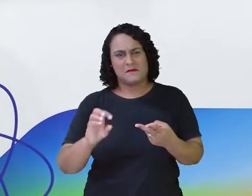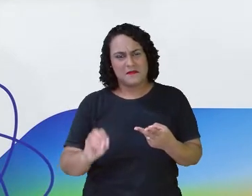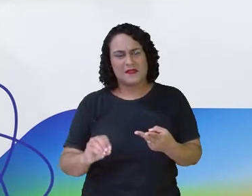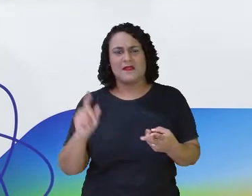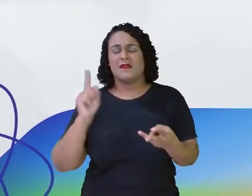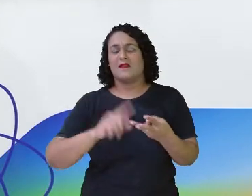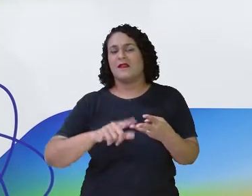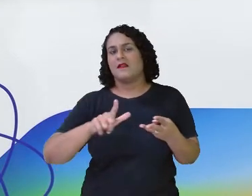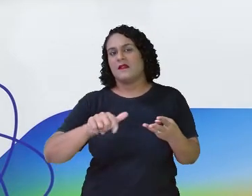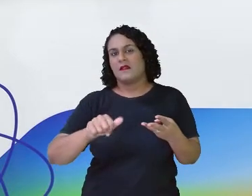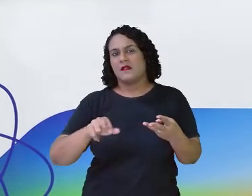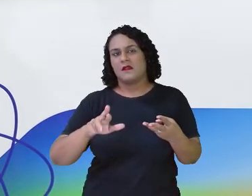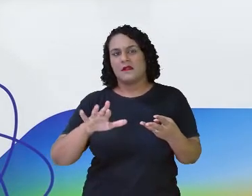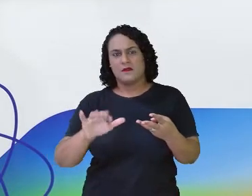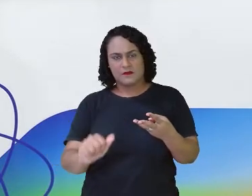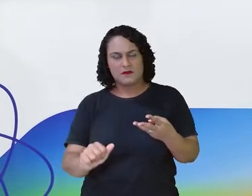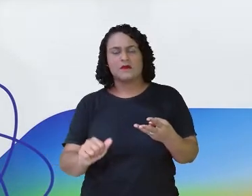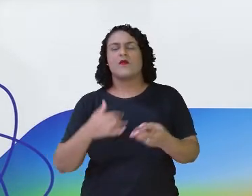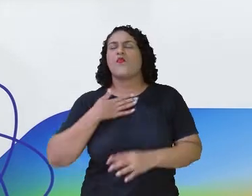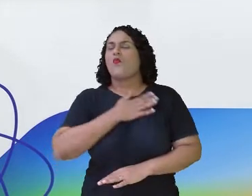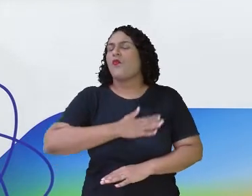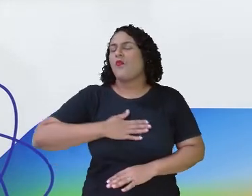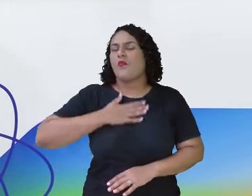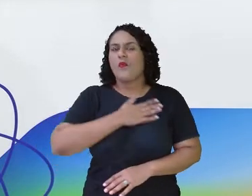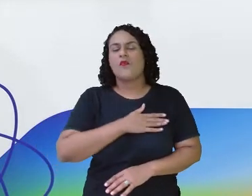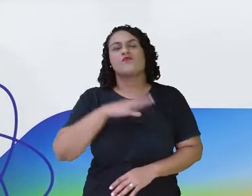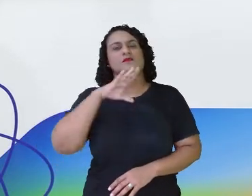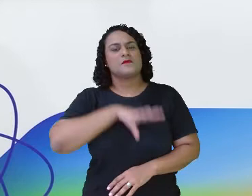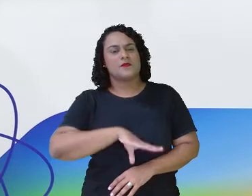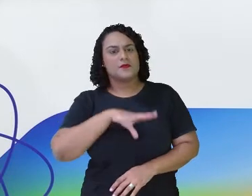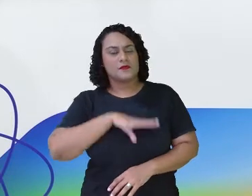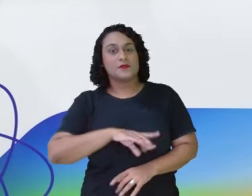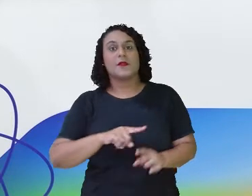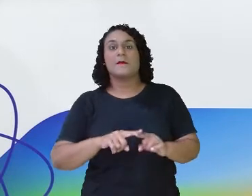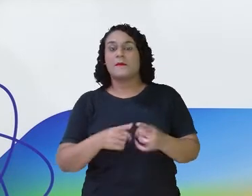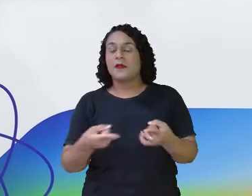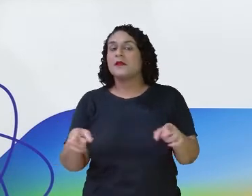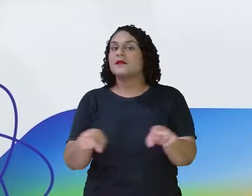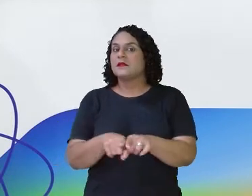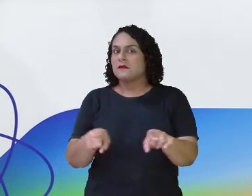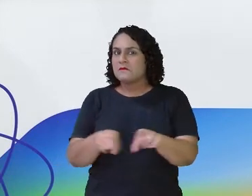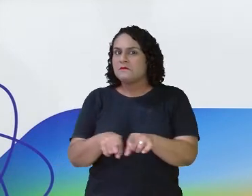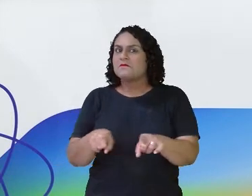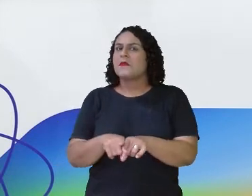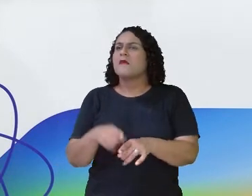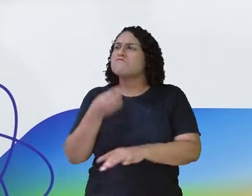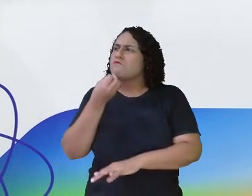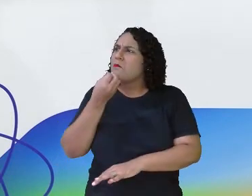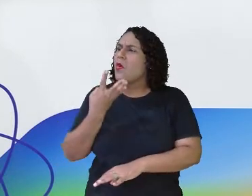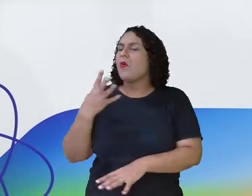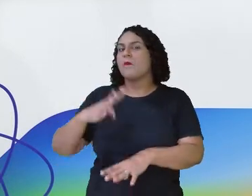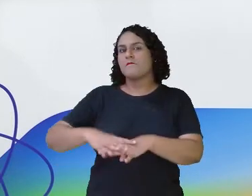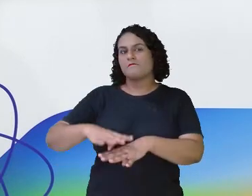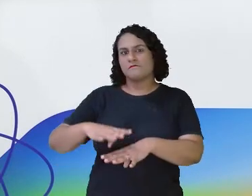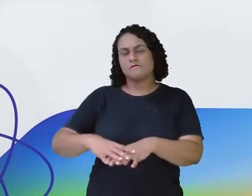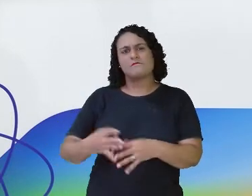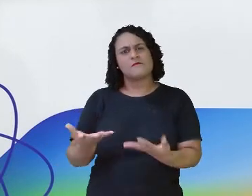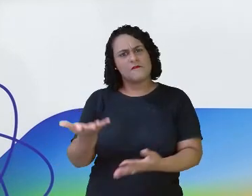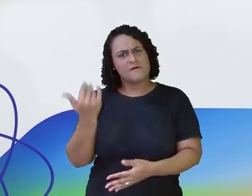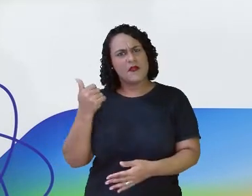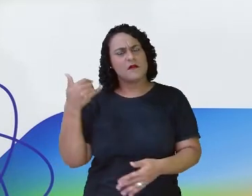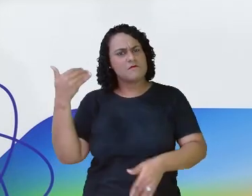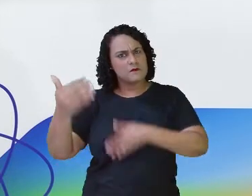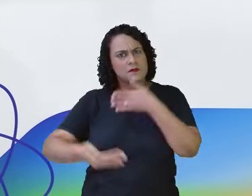também está se dando super bem em português. Então, a Maria, todos que estão aqui sempre, vamos interagir. E você que